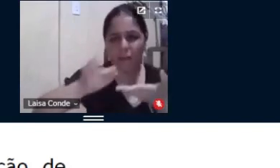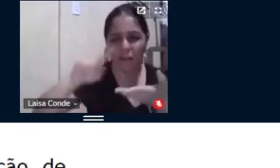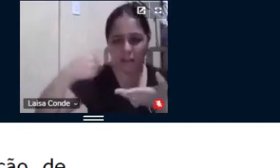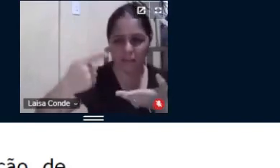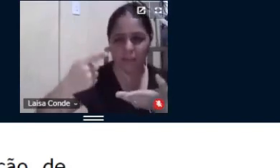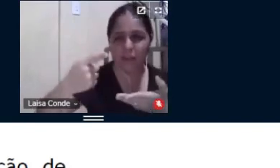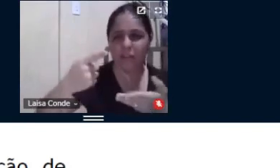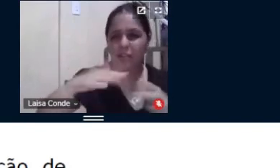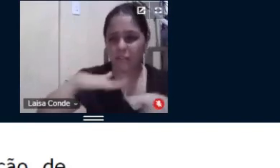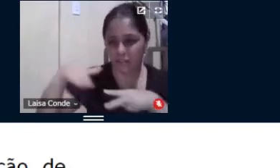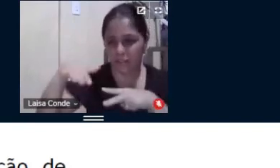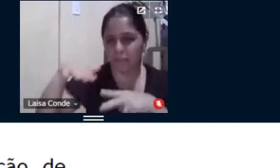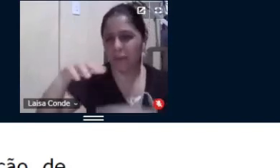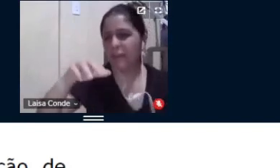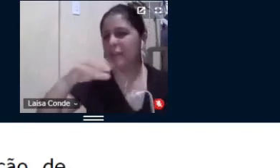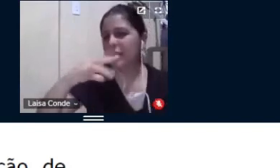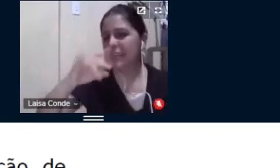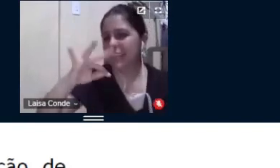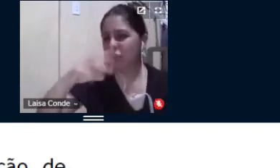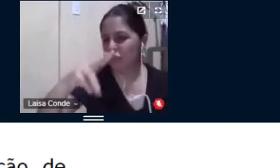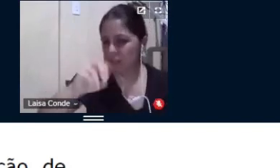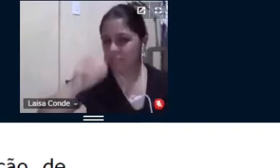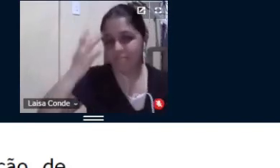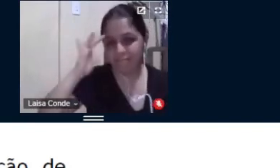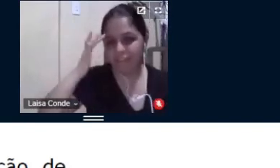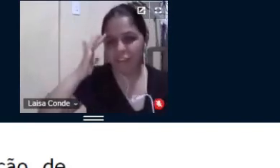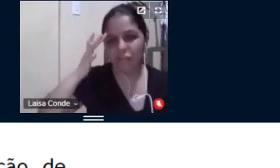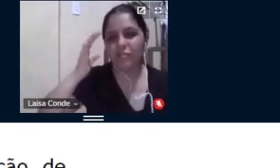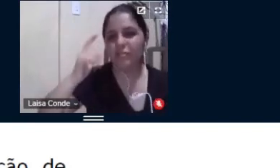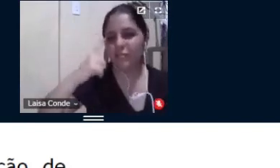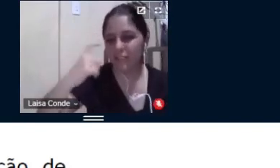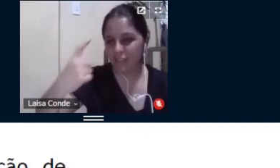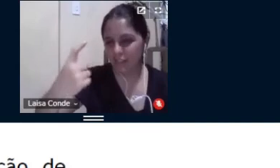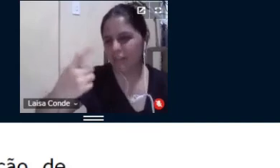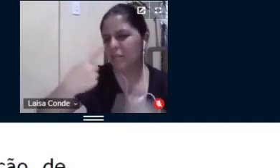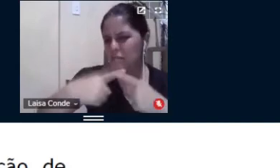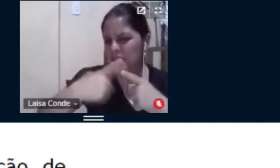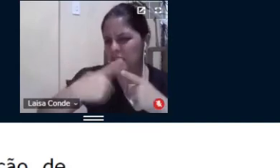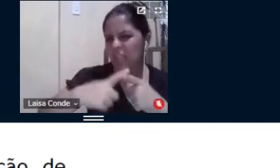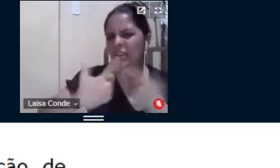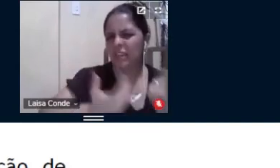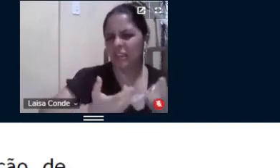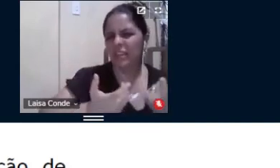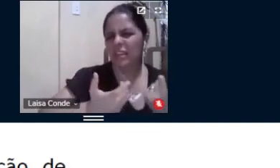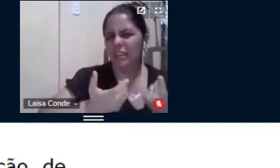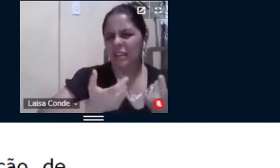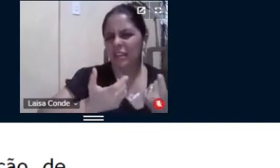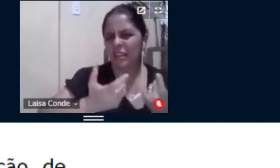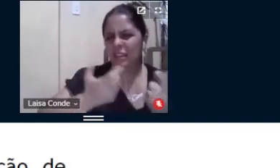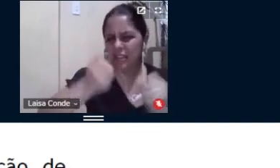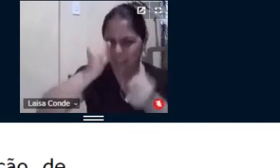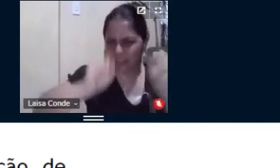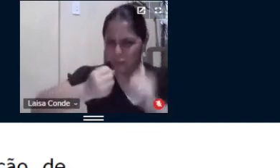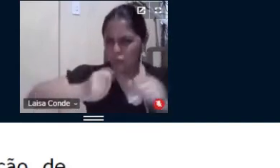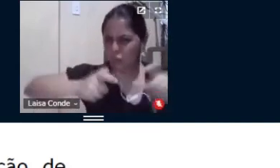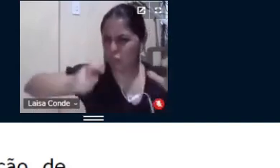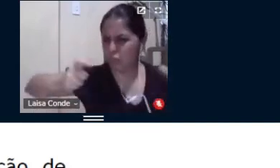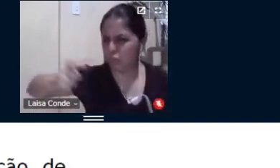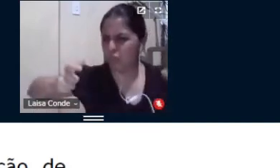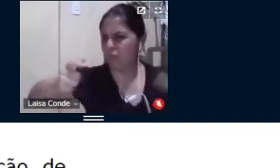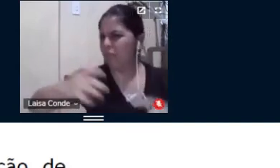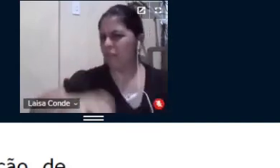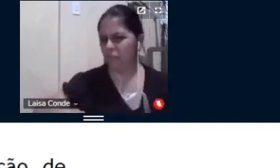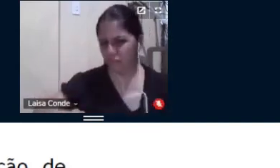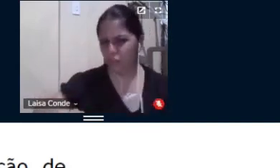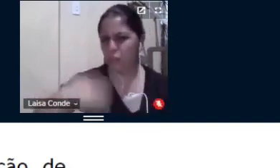acho interessante, tá? Porque termografia é uma coisa que está crescendo na indústria. O pessoal que vai